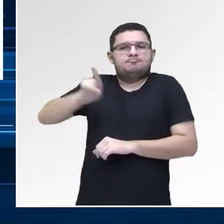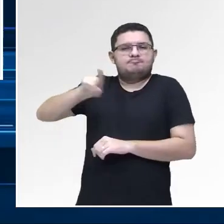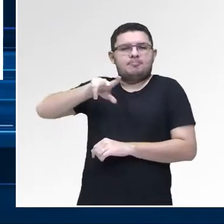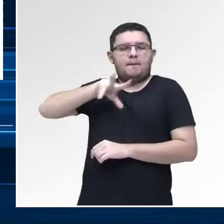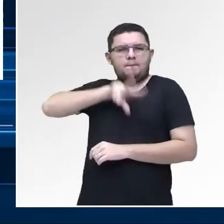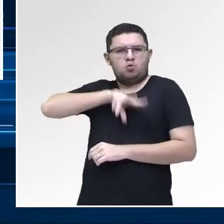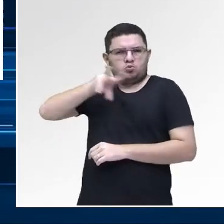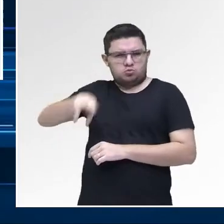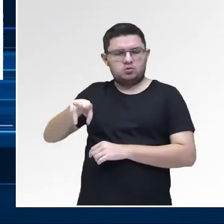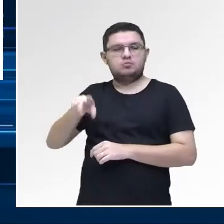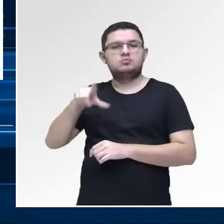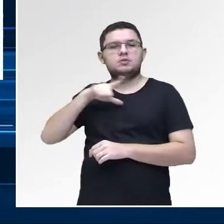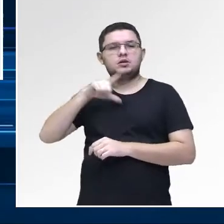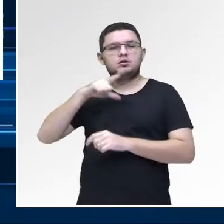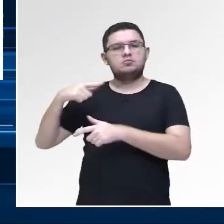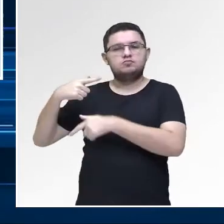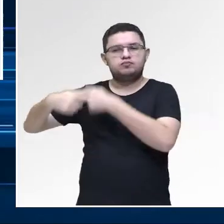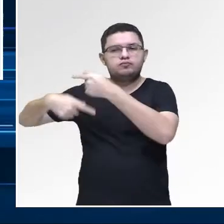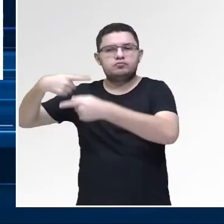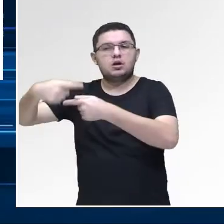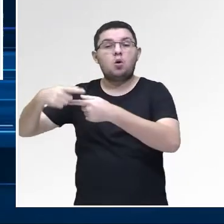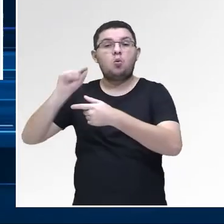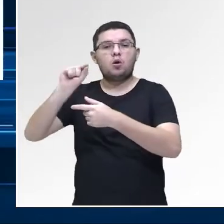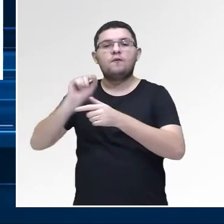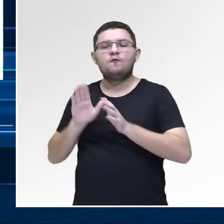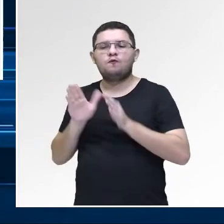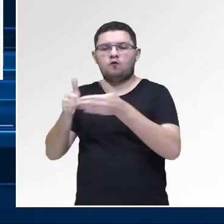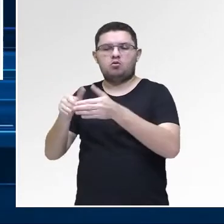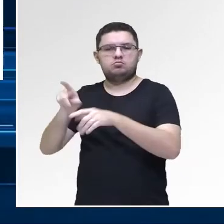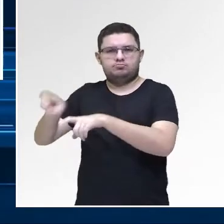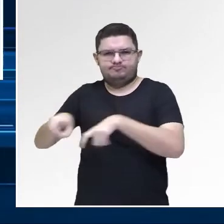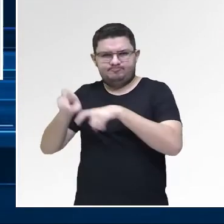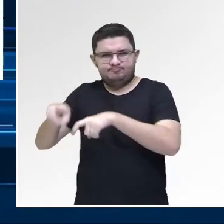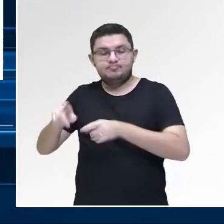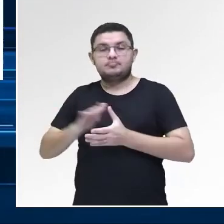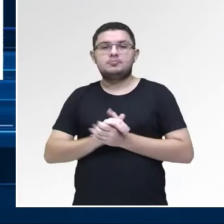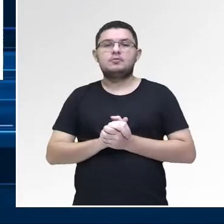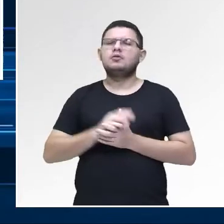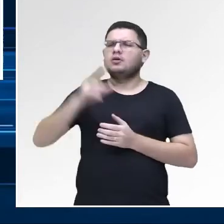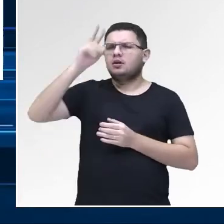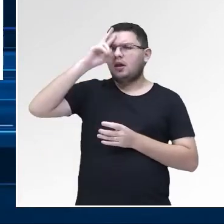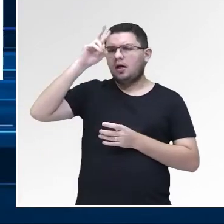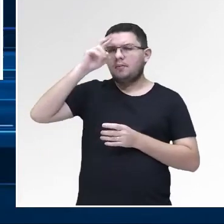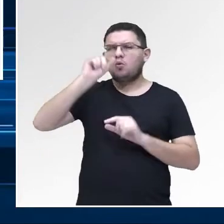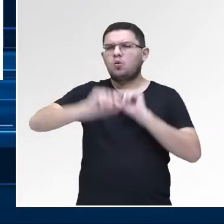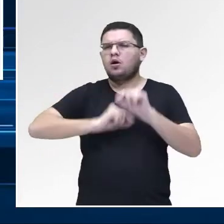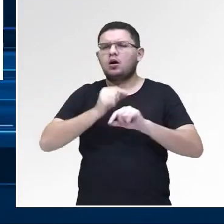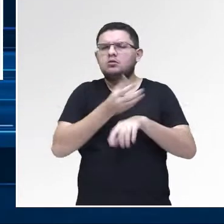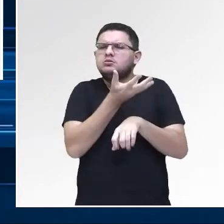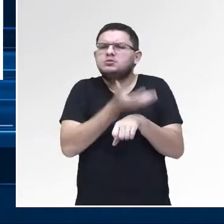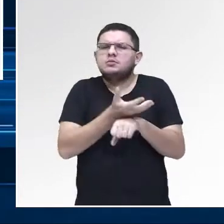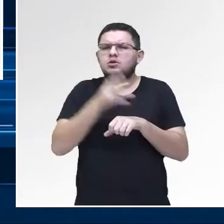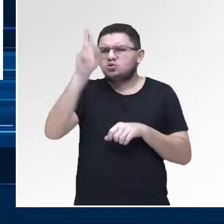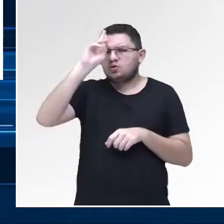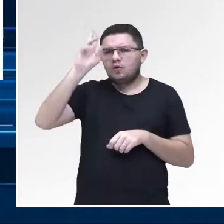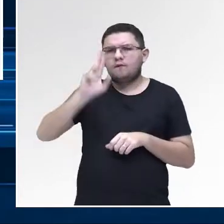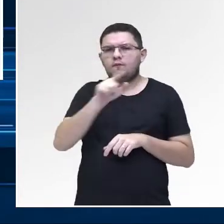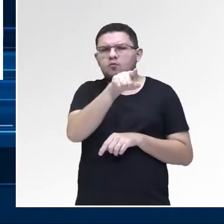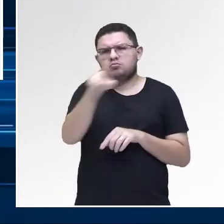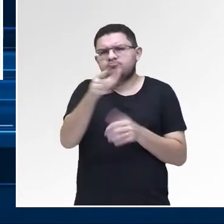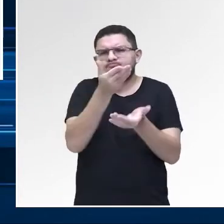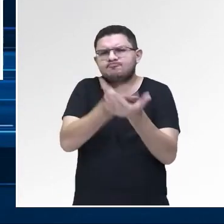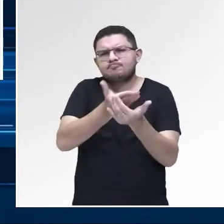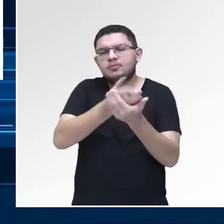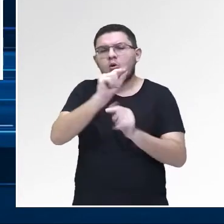no componente de história sobre a chegada dos colonizadores portugueses